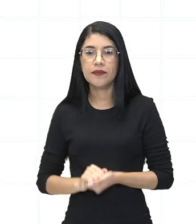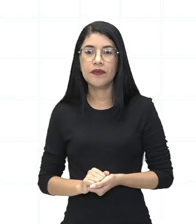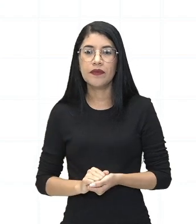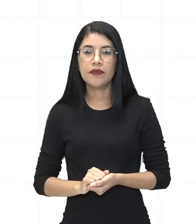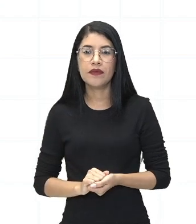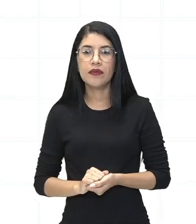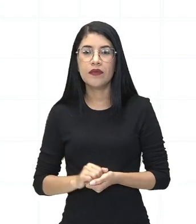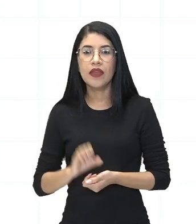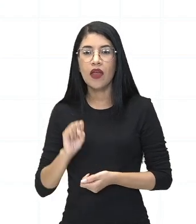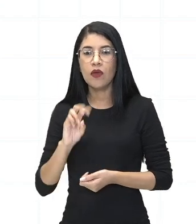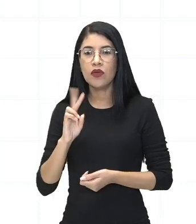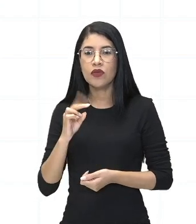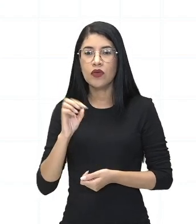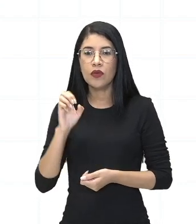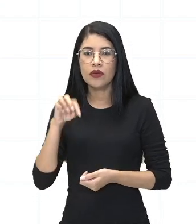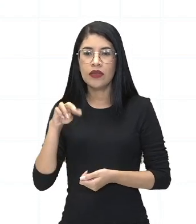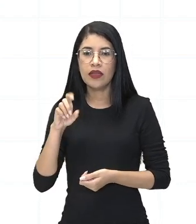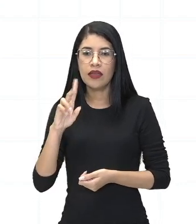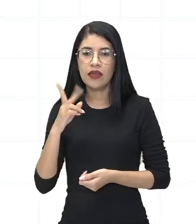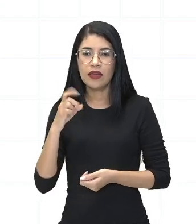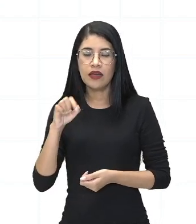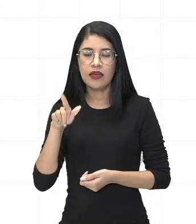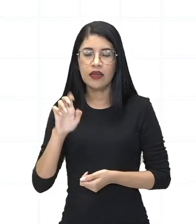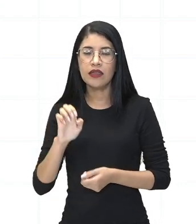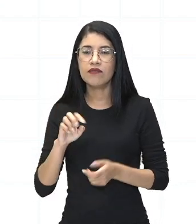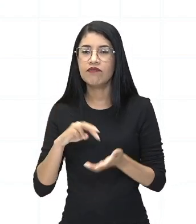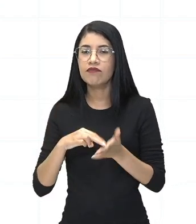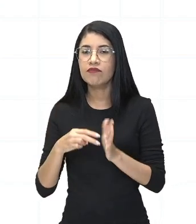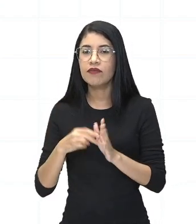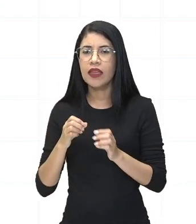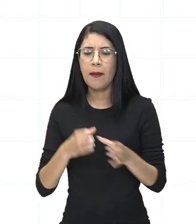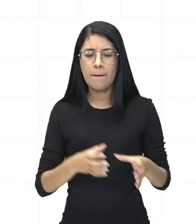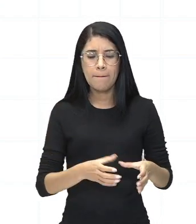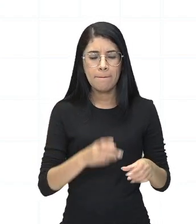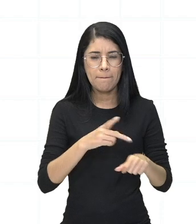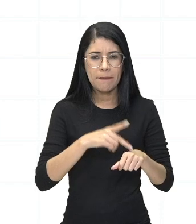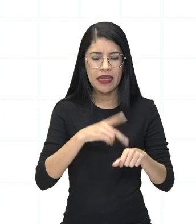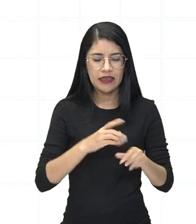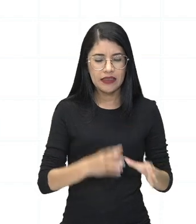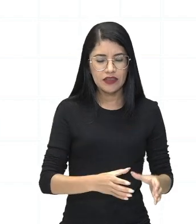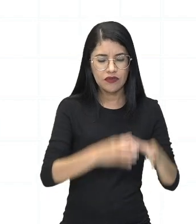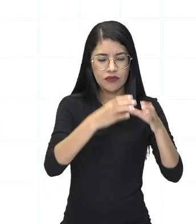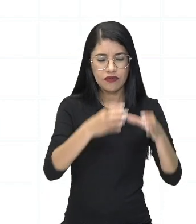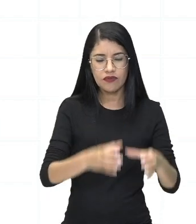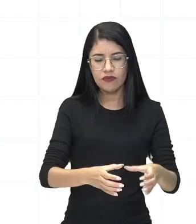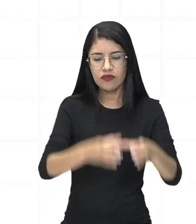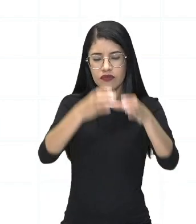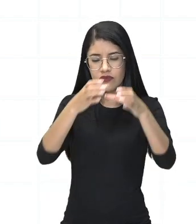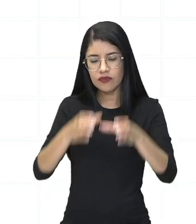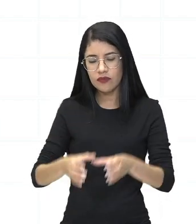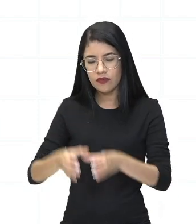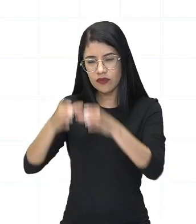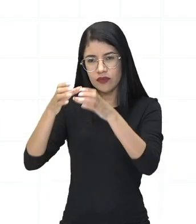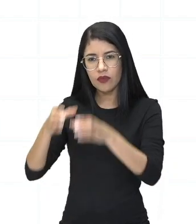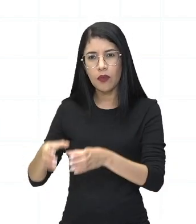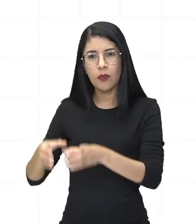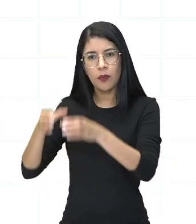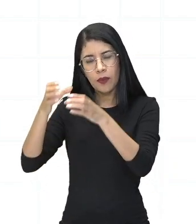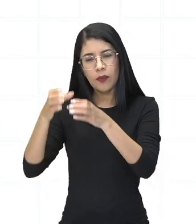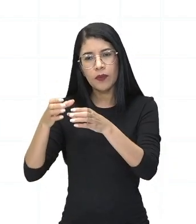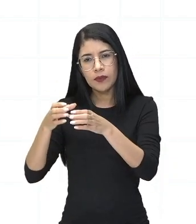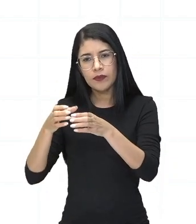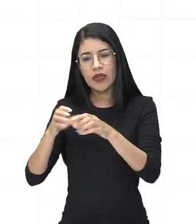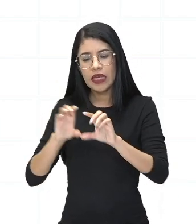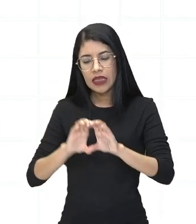arquitetura, que é os tonilhagues, tá? Que é o quê? São várias pedras que tem verticalmente e outra pedra